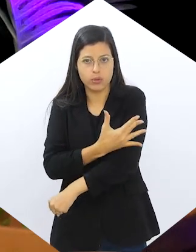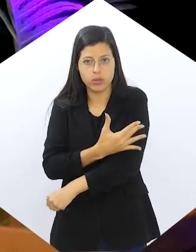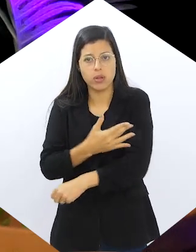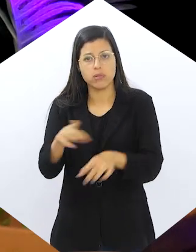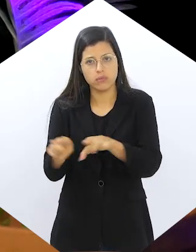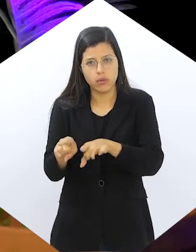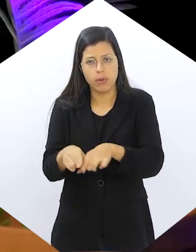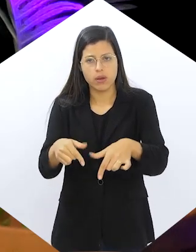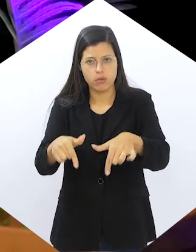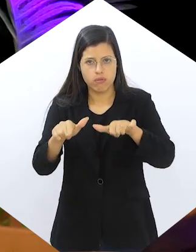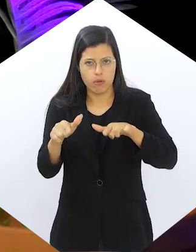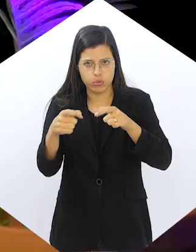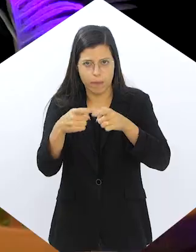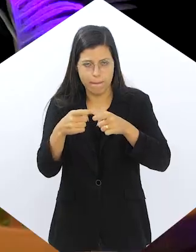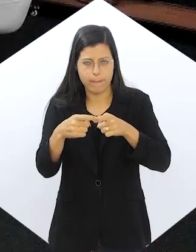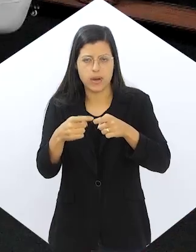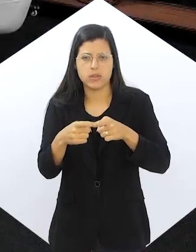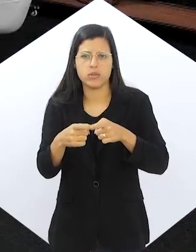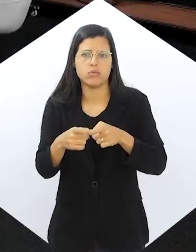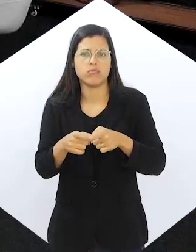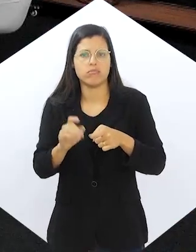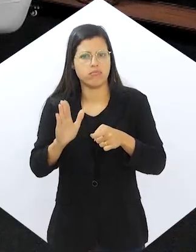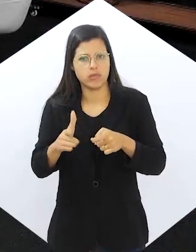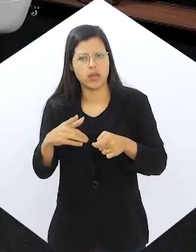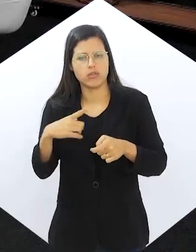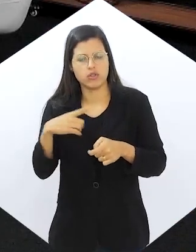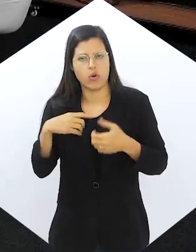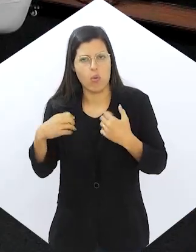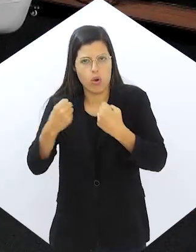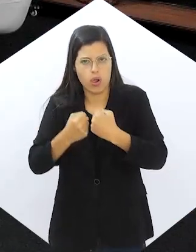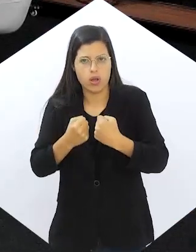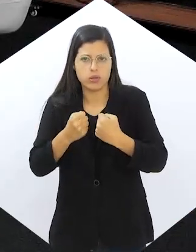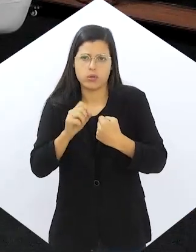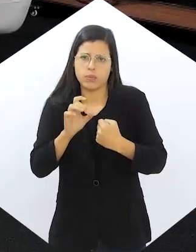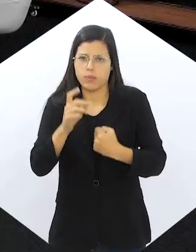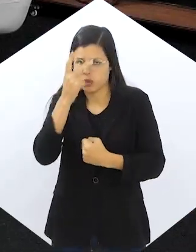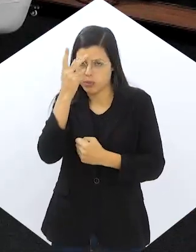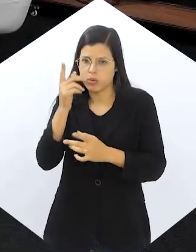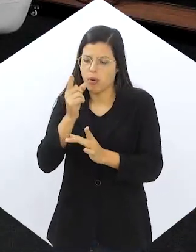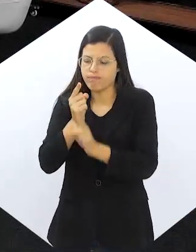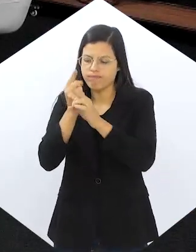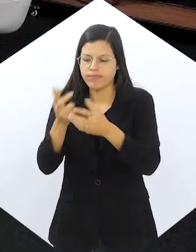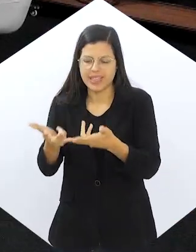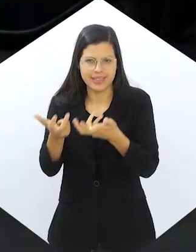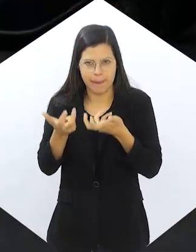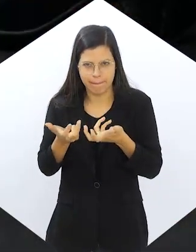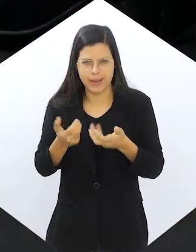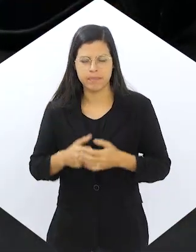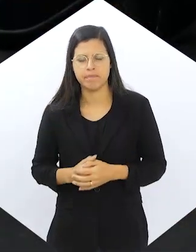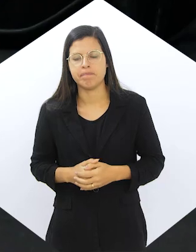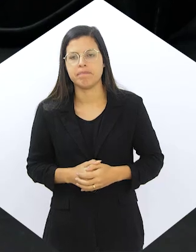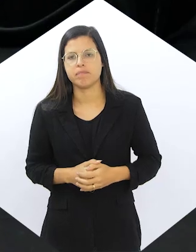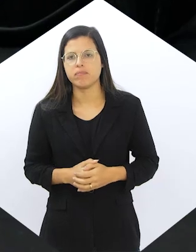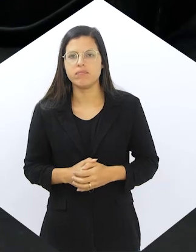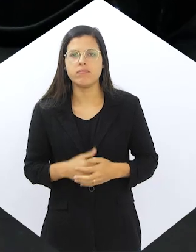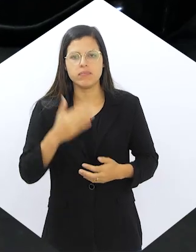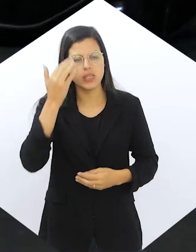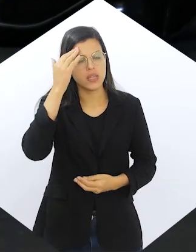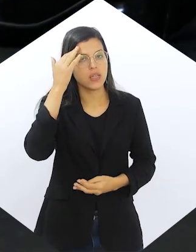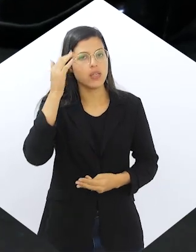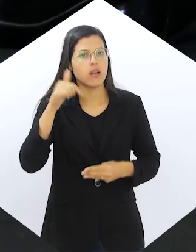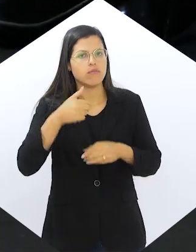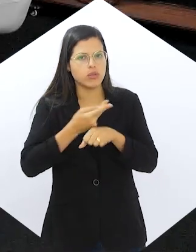indicava a necessidade dele. Então eu já andava com o colete para identificar que ele era um cão diferenciado. Entendi. Aí